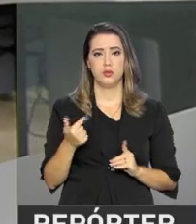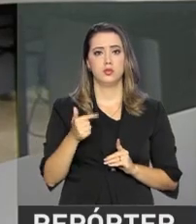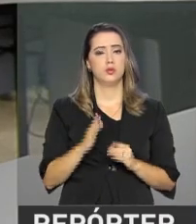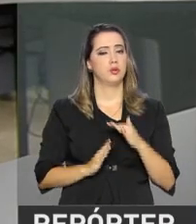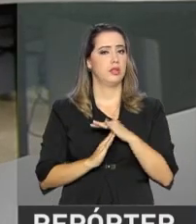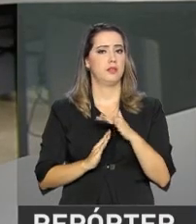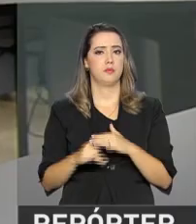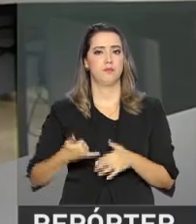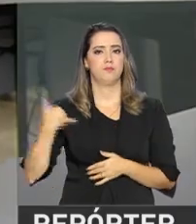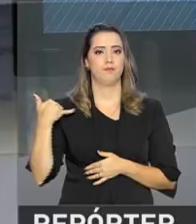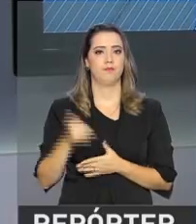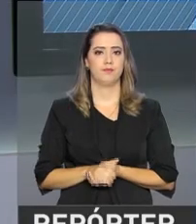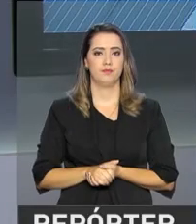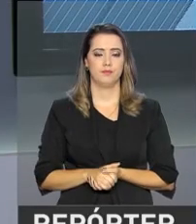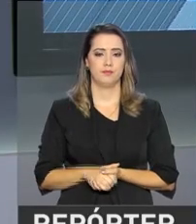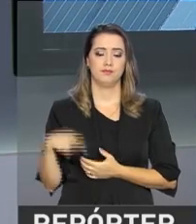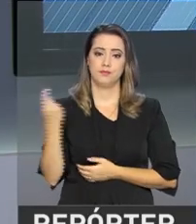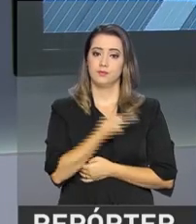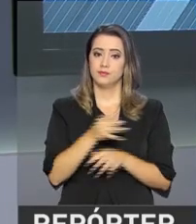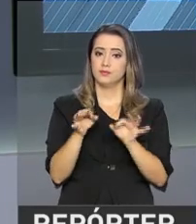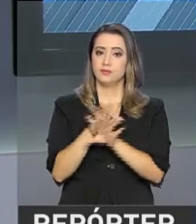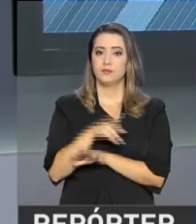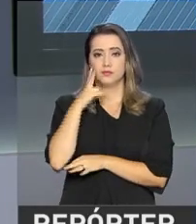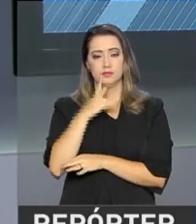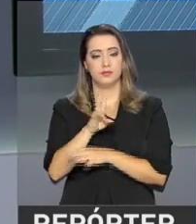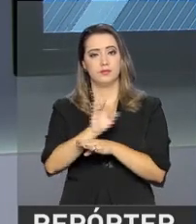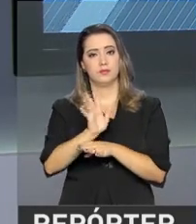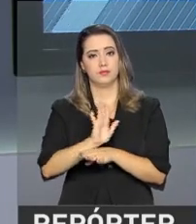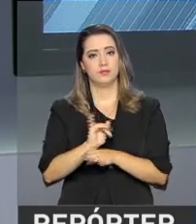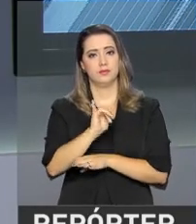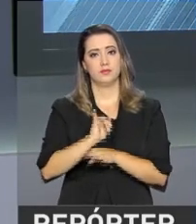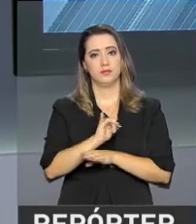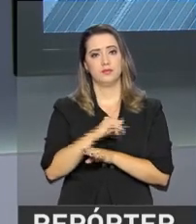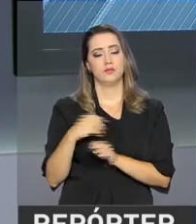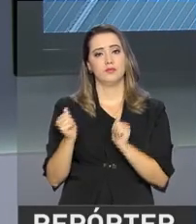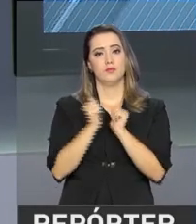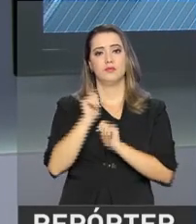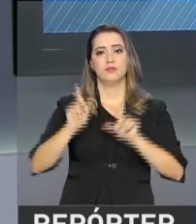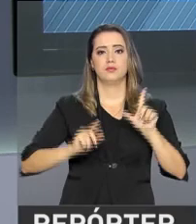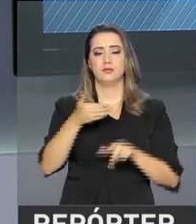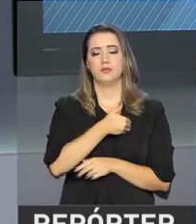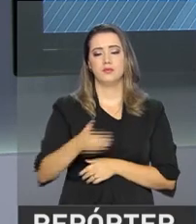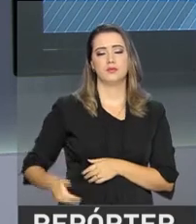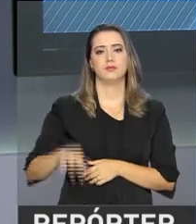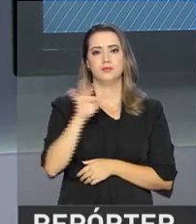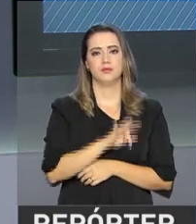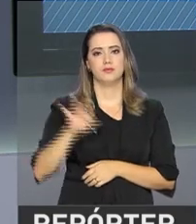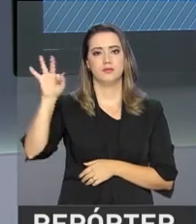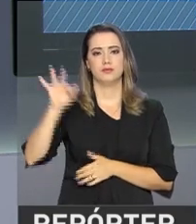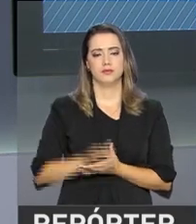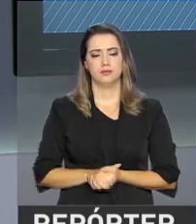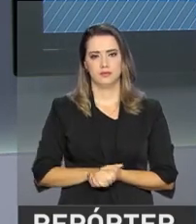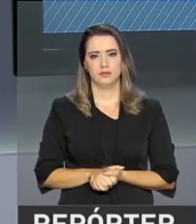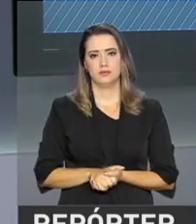há limite de idade e nós ficamos por aqui você pode rever as reportagens no youtube continue com a gente na nbr a tv